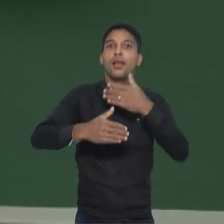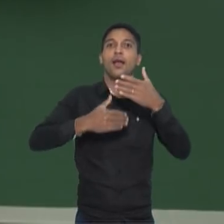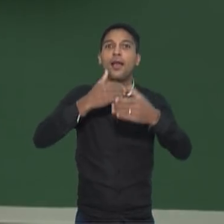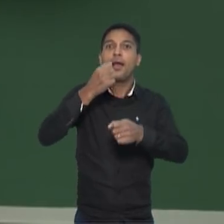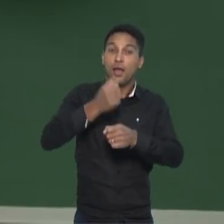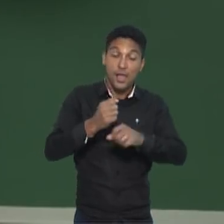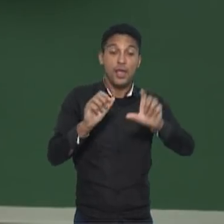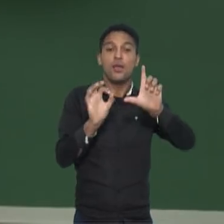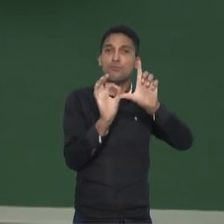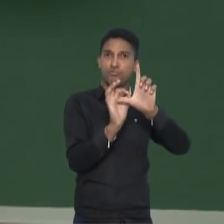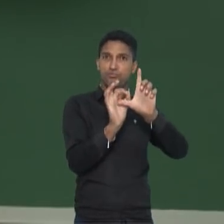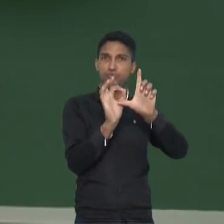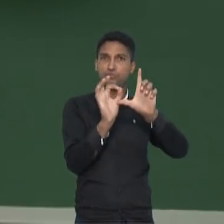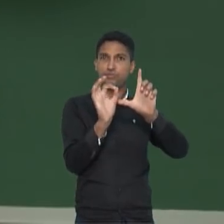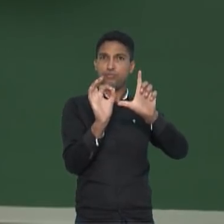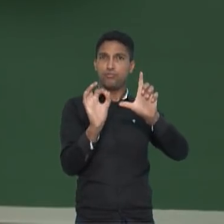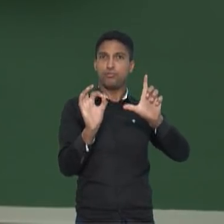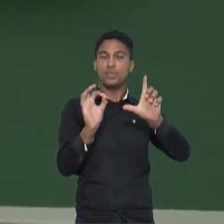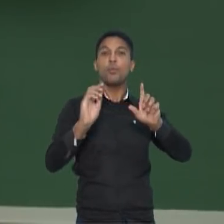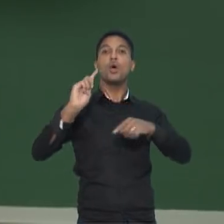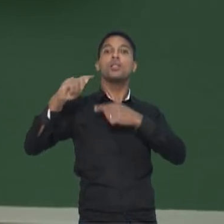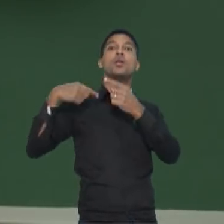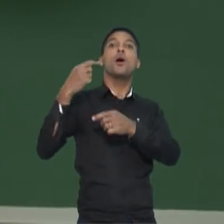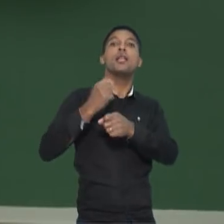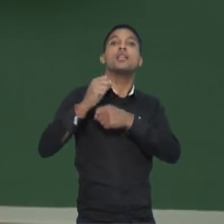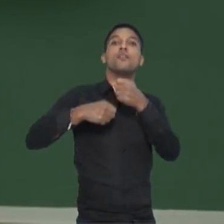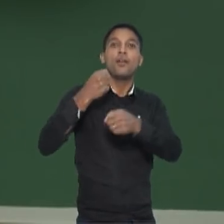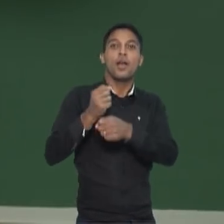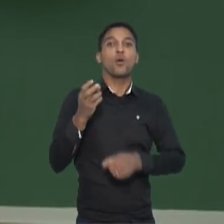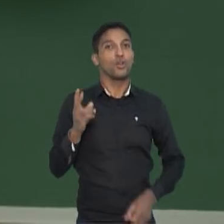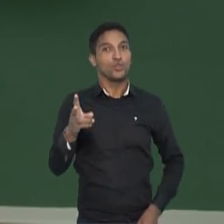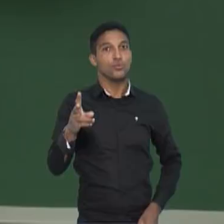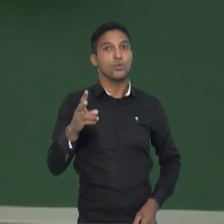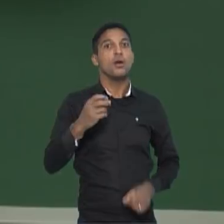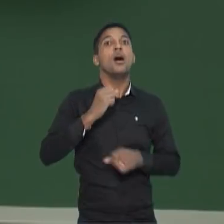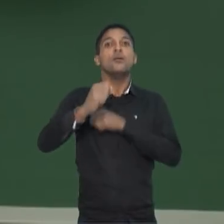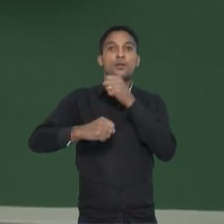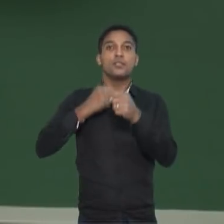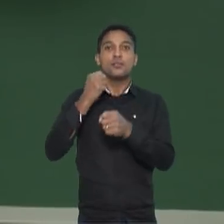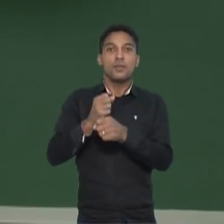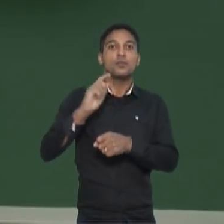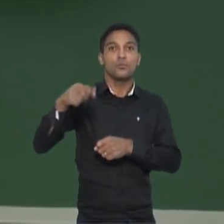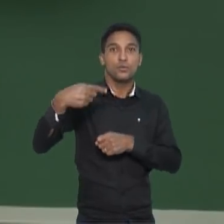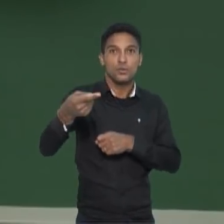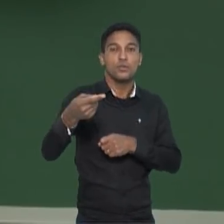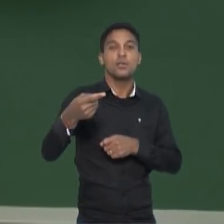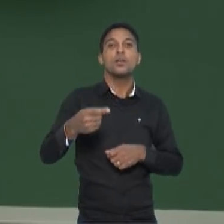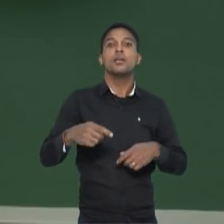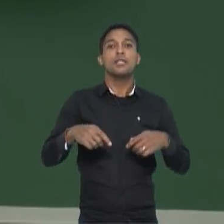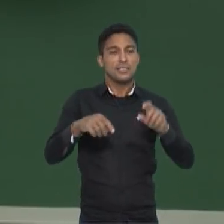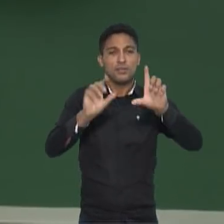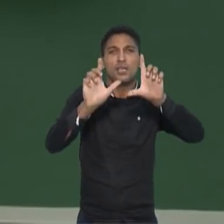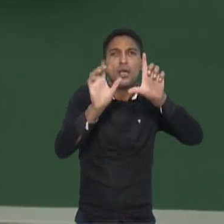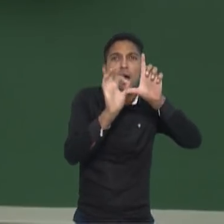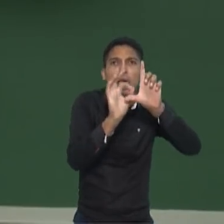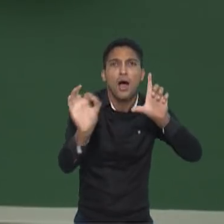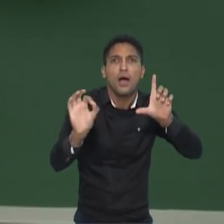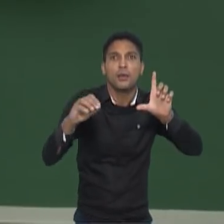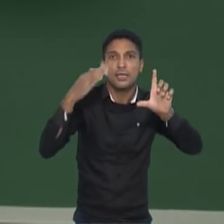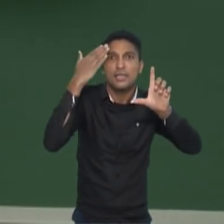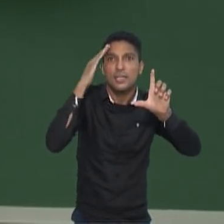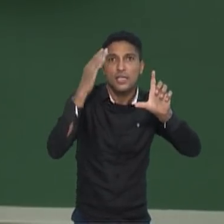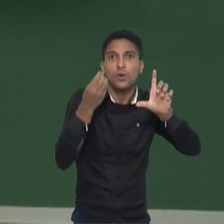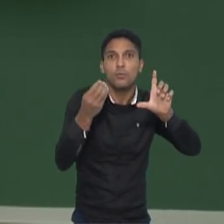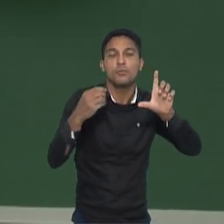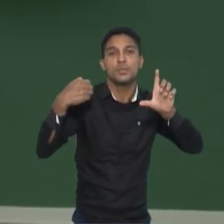E outra coisa, que ele é um meio disperso e fragmentado. Para entender, você precisa acompanhar por um longo período de tempo aquilo.